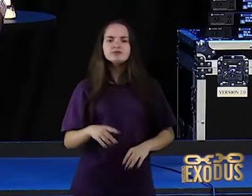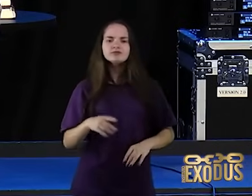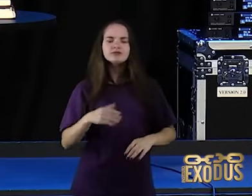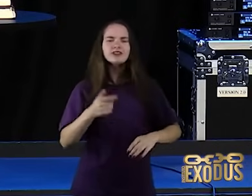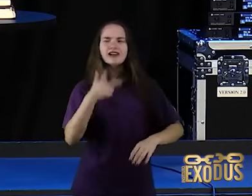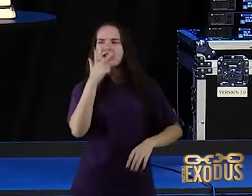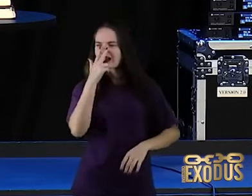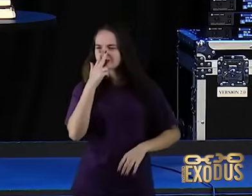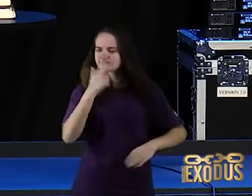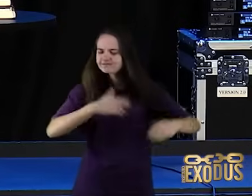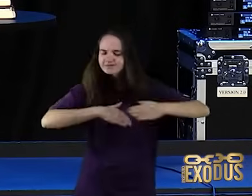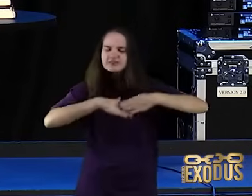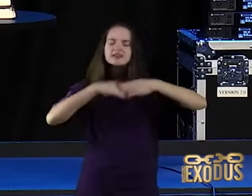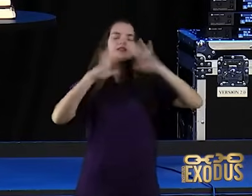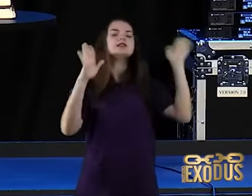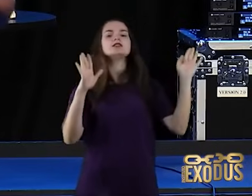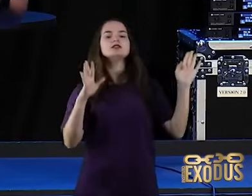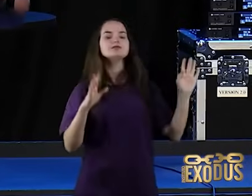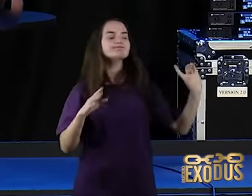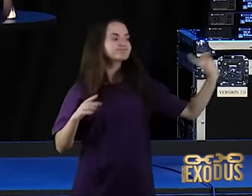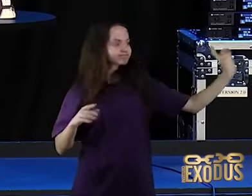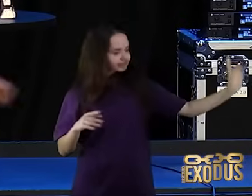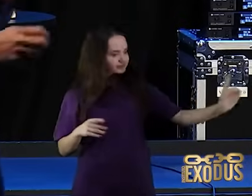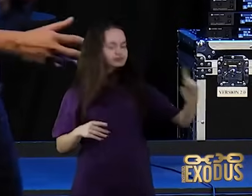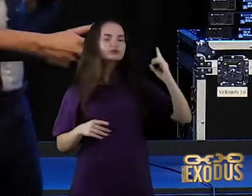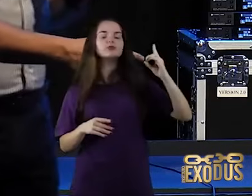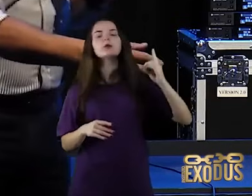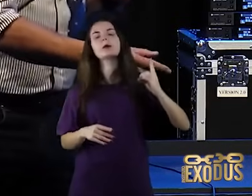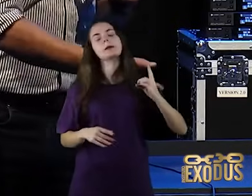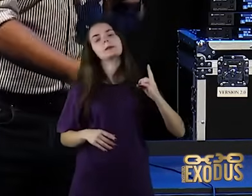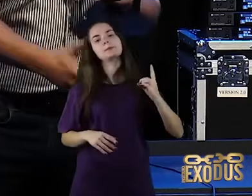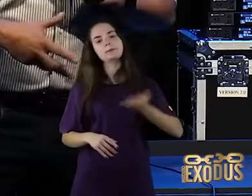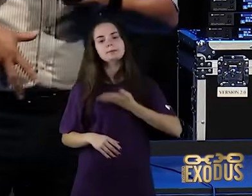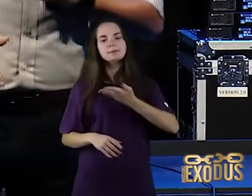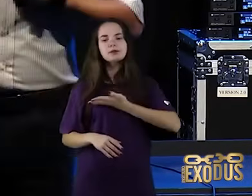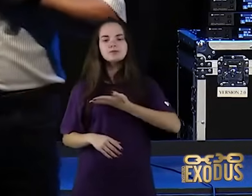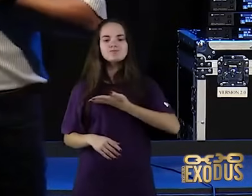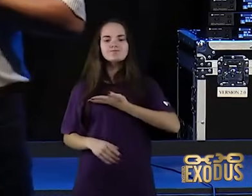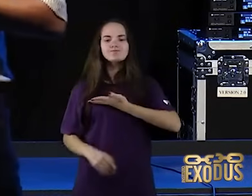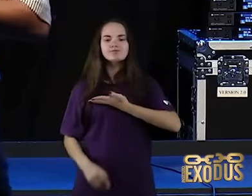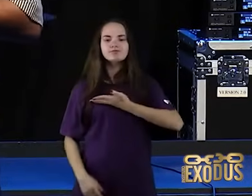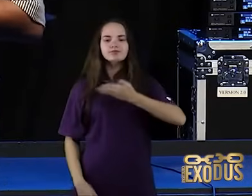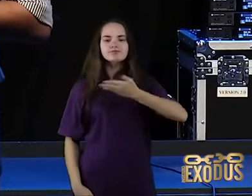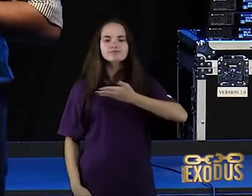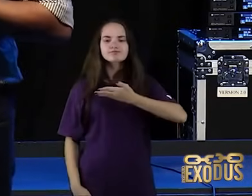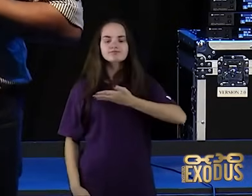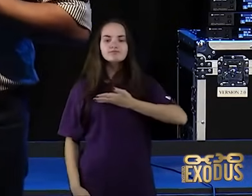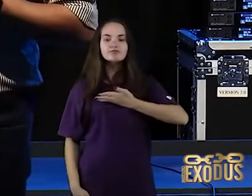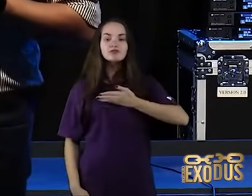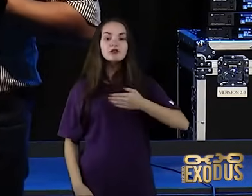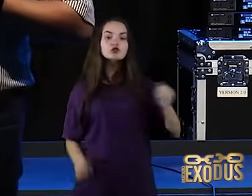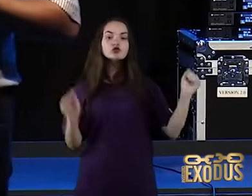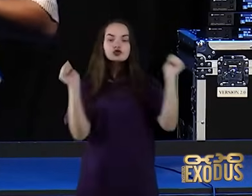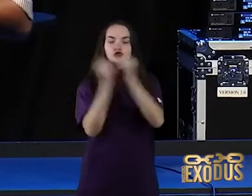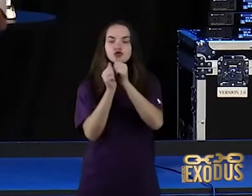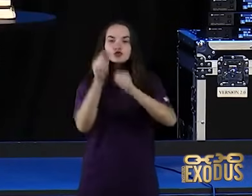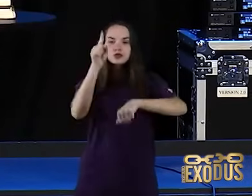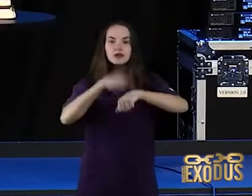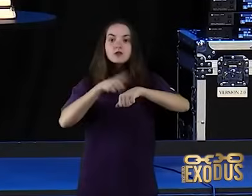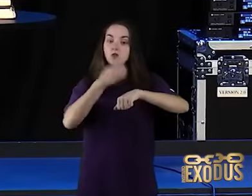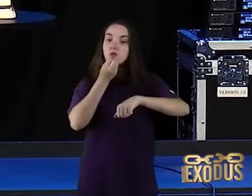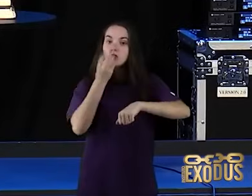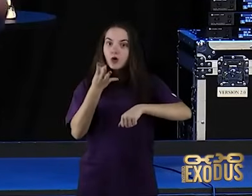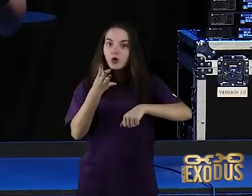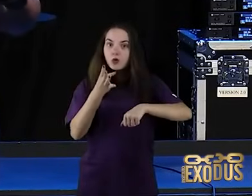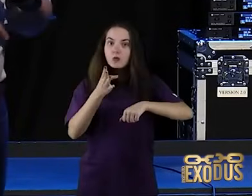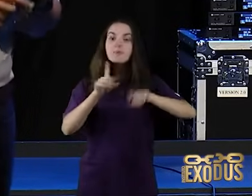de desistir pronto tá aqui o amigo o amigo ele é alguém que tá contigo no tempo bom mas ele é alguém que